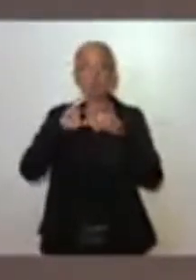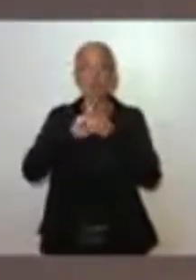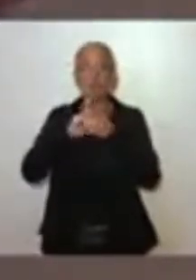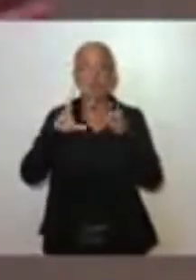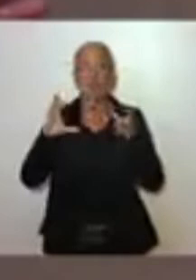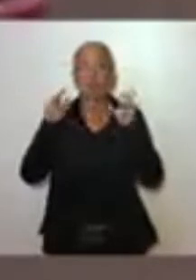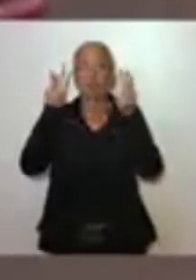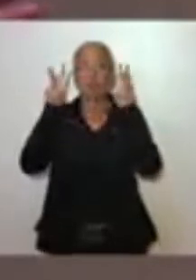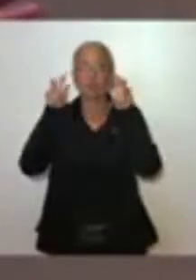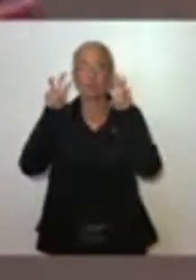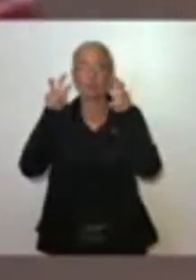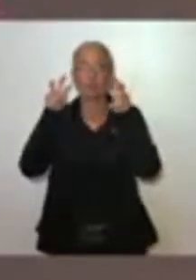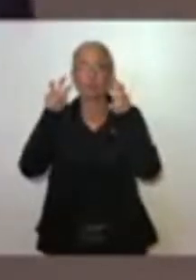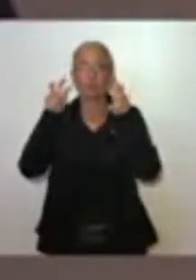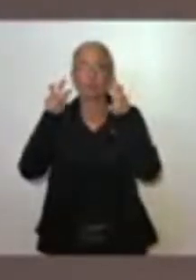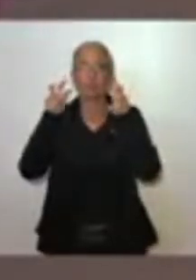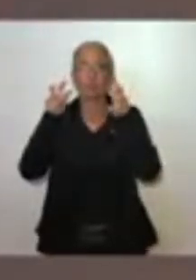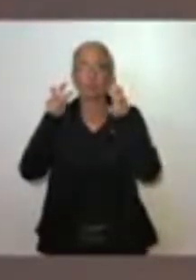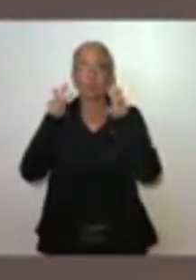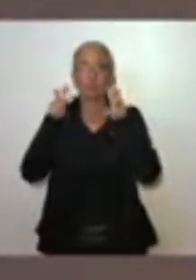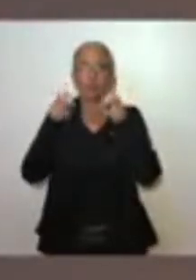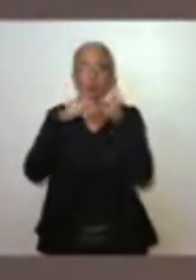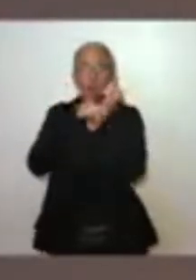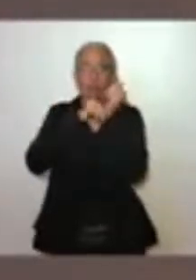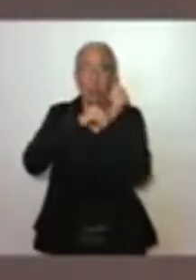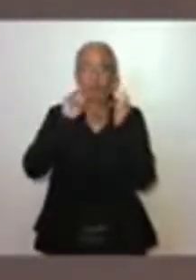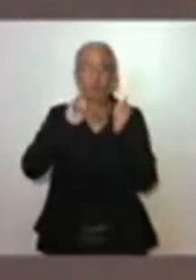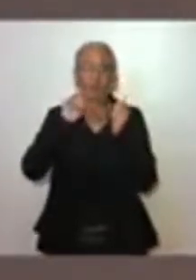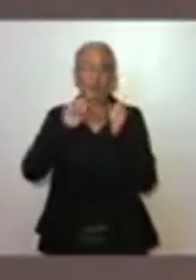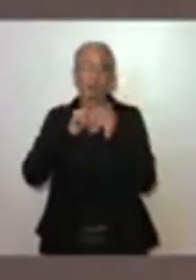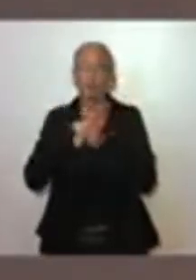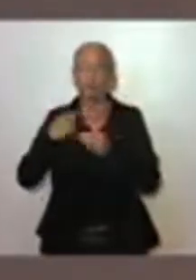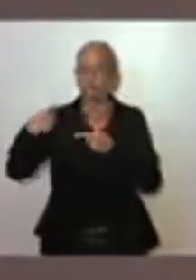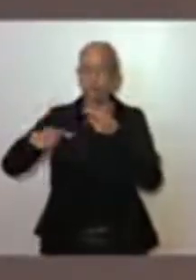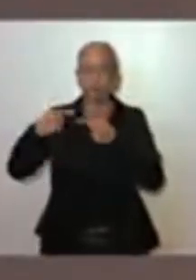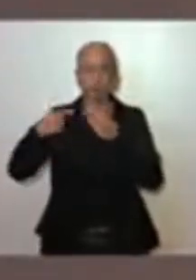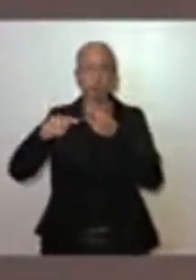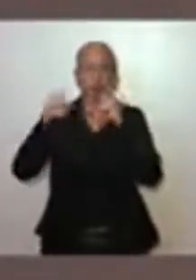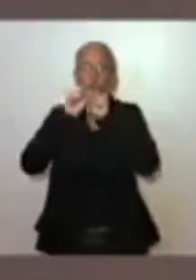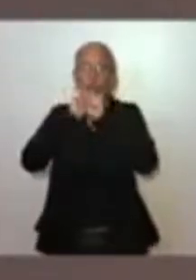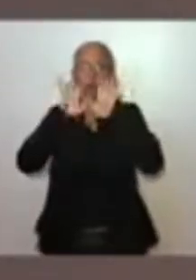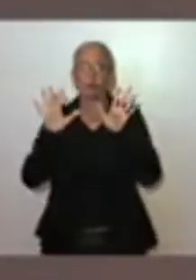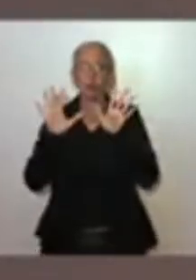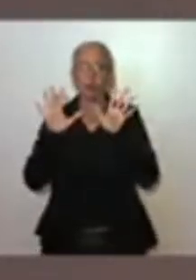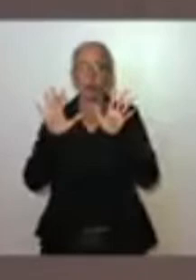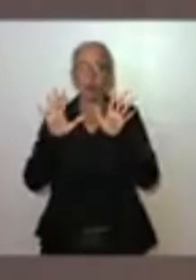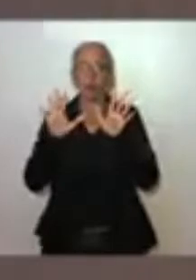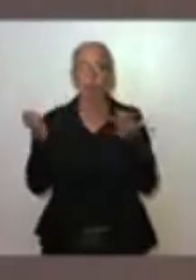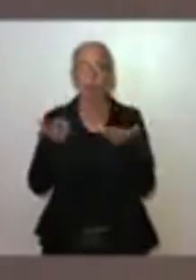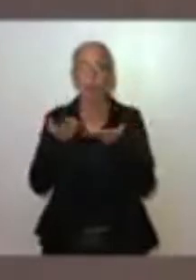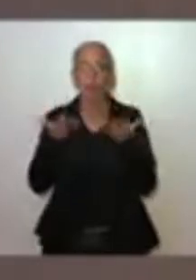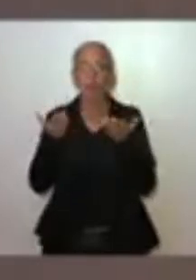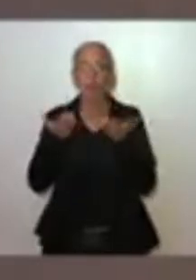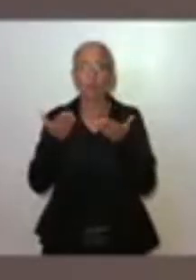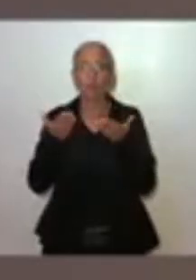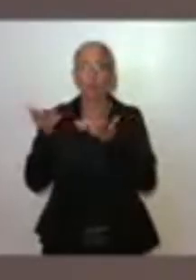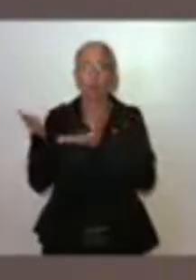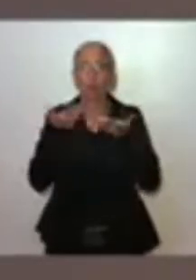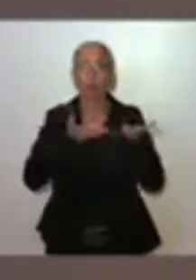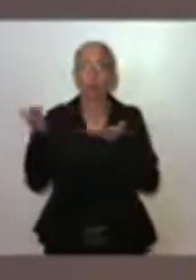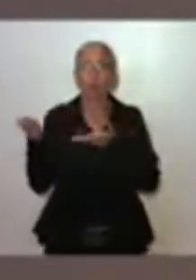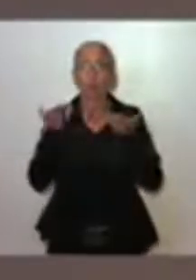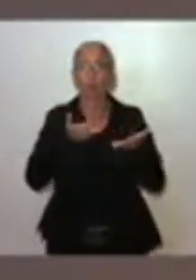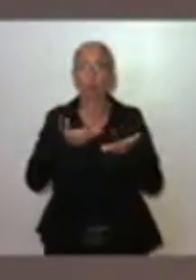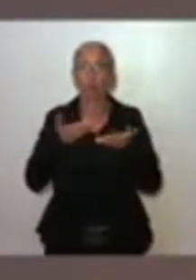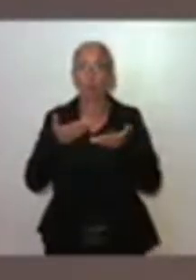nenhum tema é tapo tudo pode ser discutido a luz do dia agora eu já sou convidado para